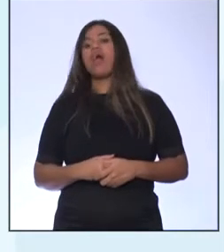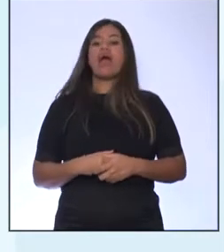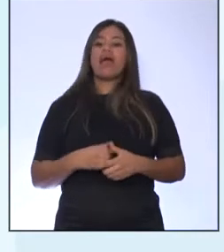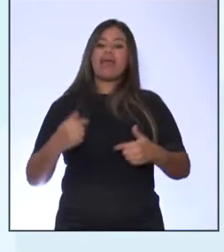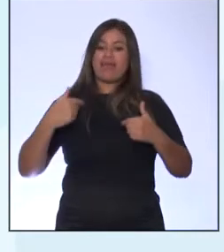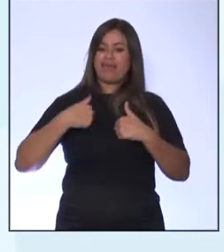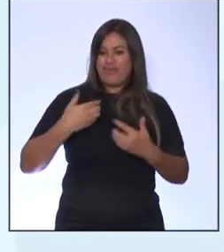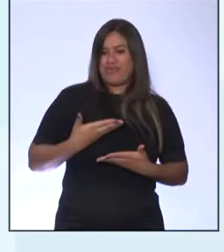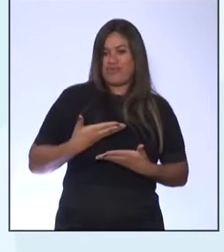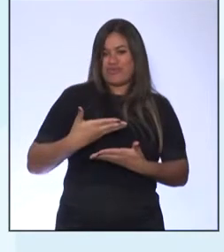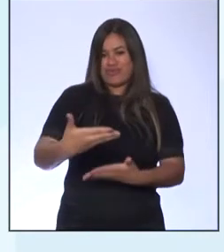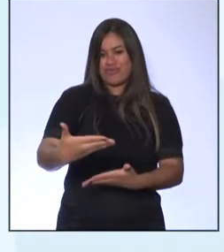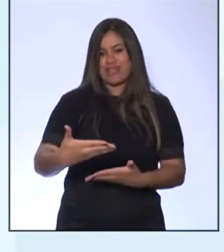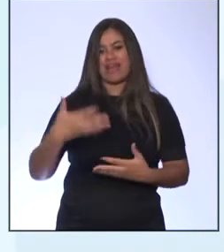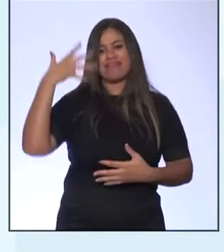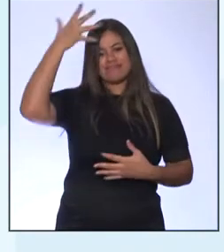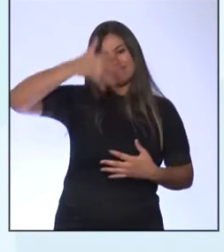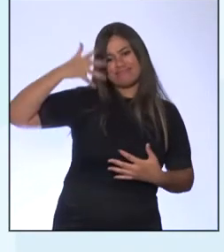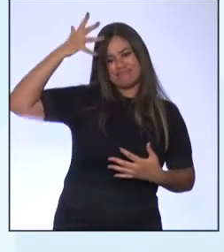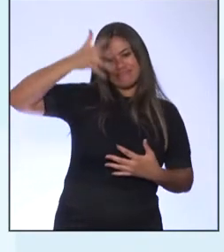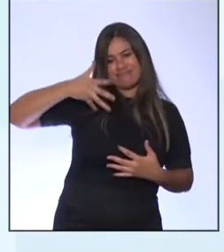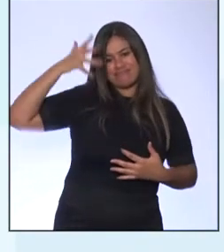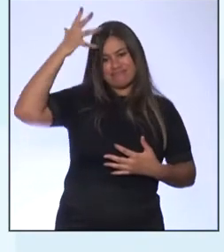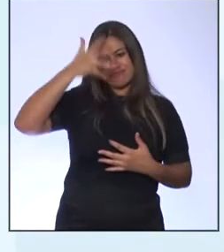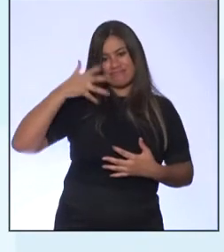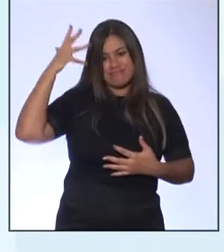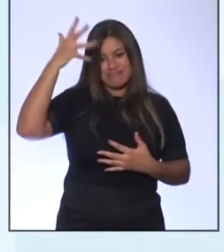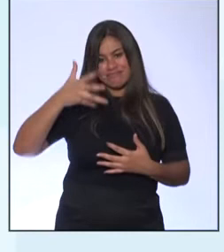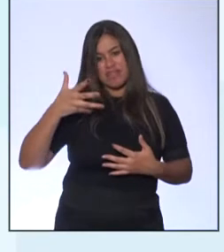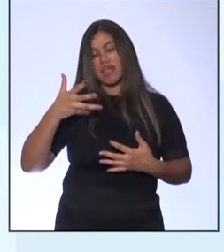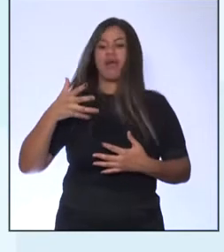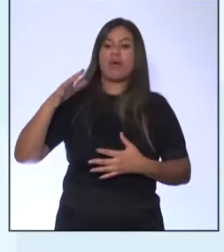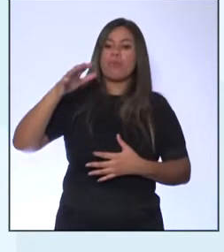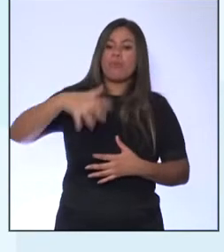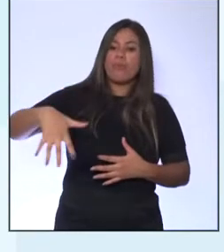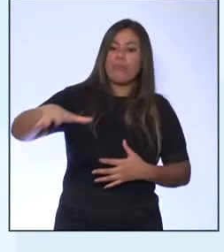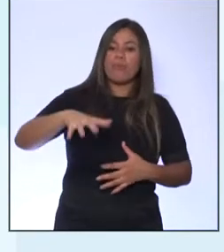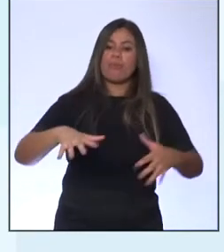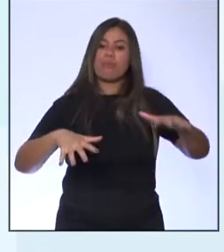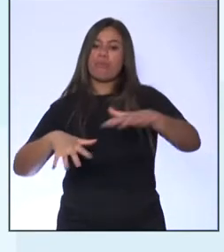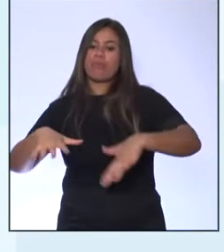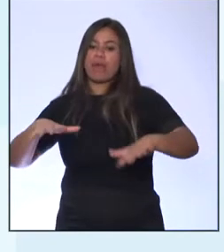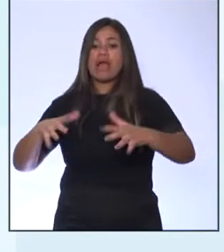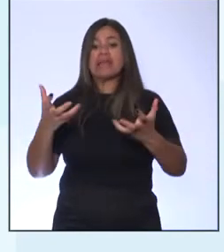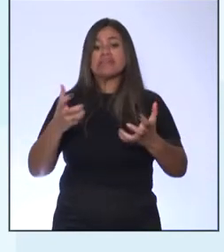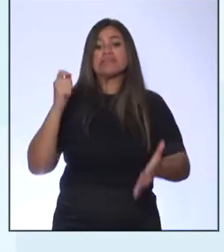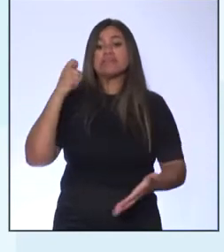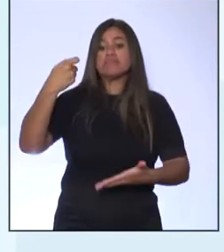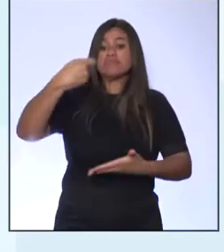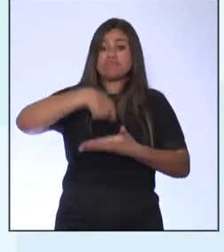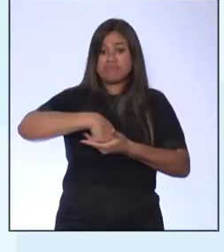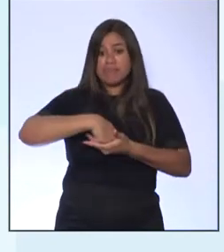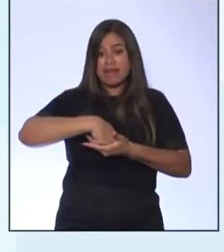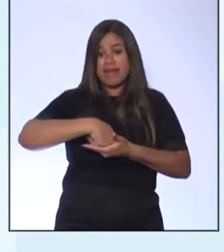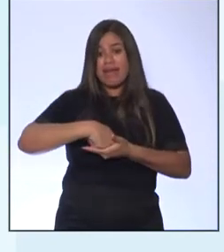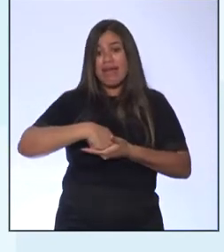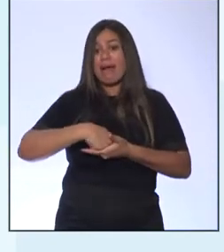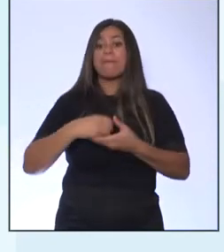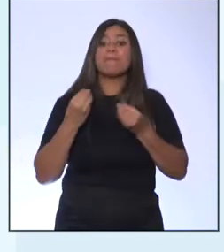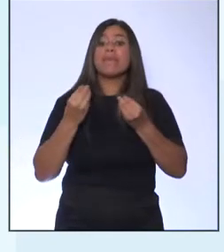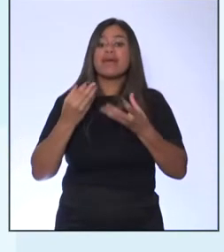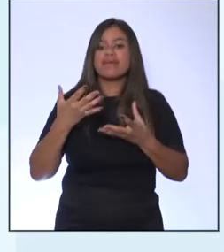Raquel, para fazer várias palestras para alguns setores, inclusive eles queriam me pagar para fazer. Eu